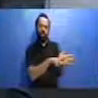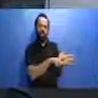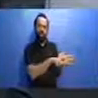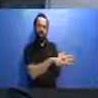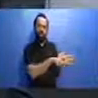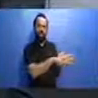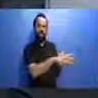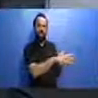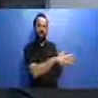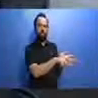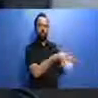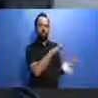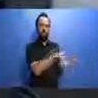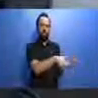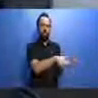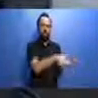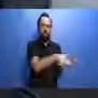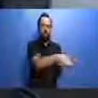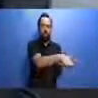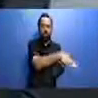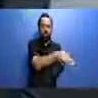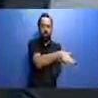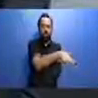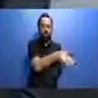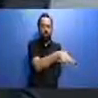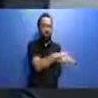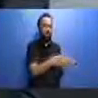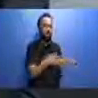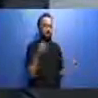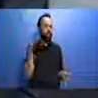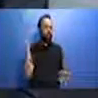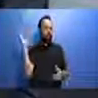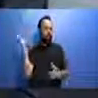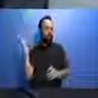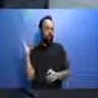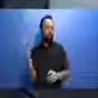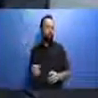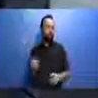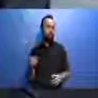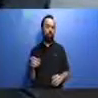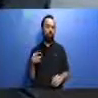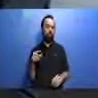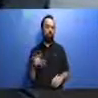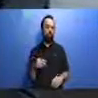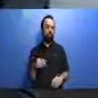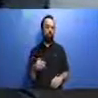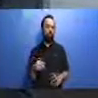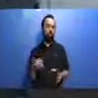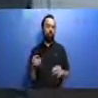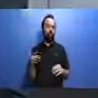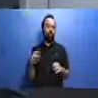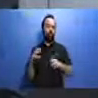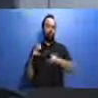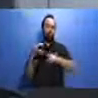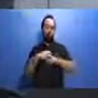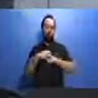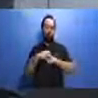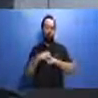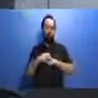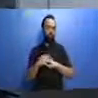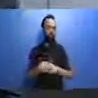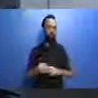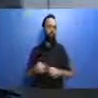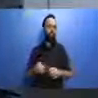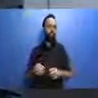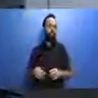não faz mal para os seres humanos, que é a planária, é um animal de vida livre, e 2 parasitas. O agente causador